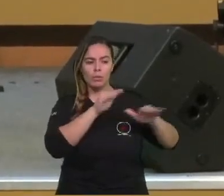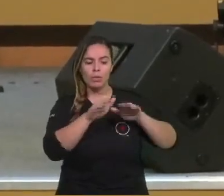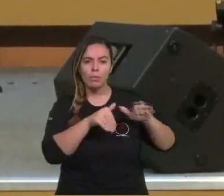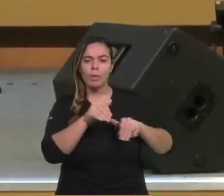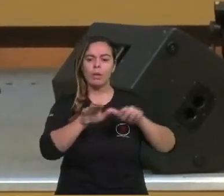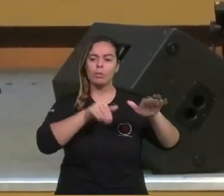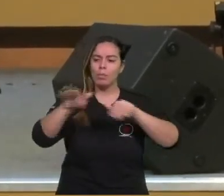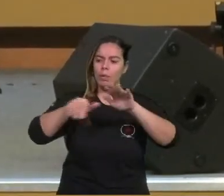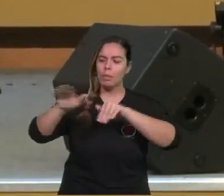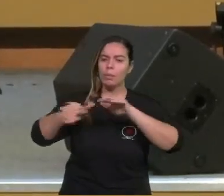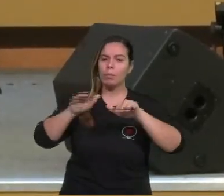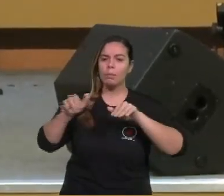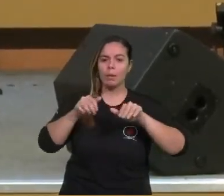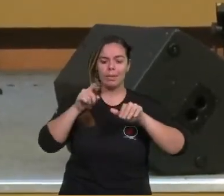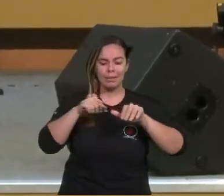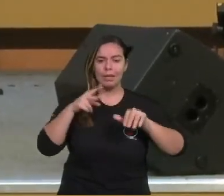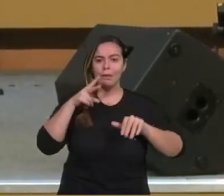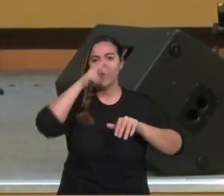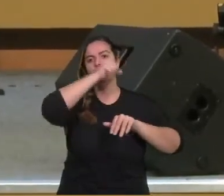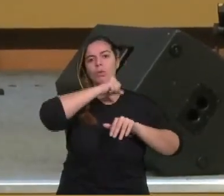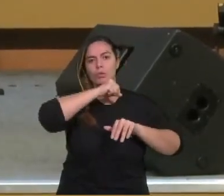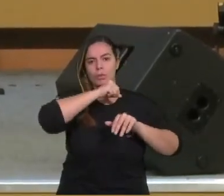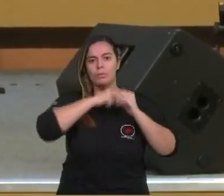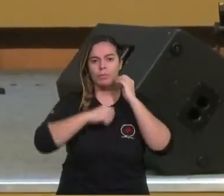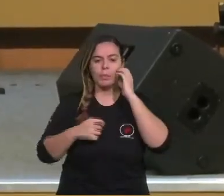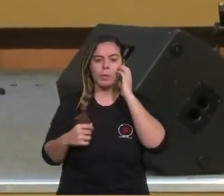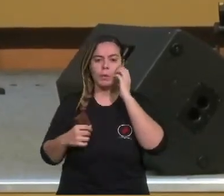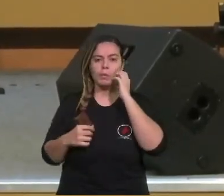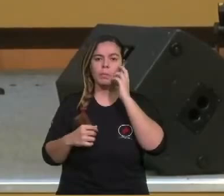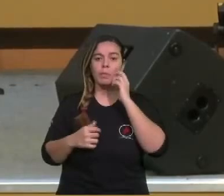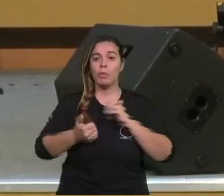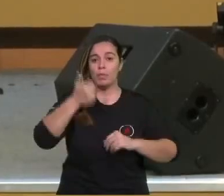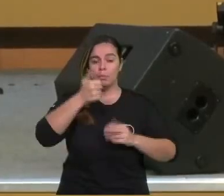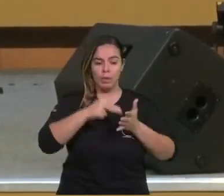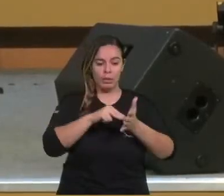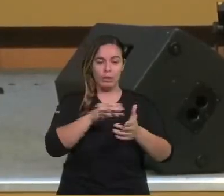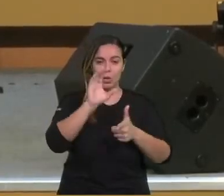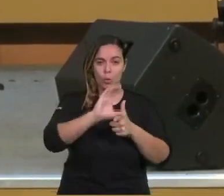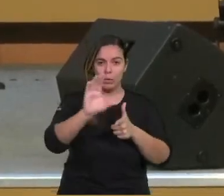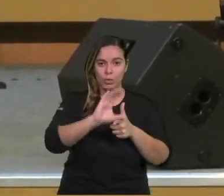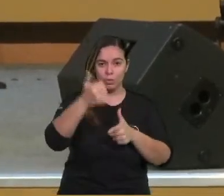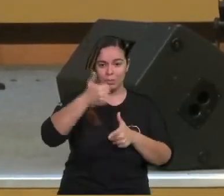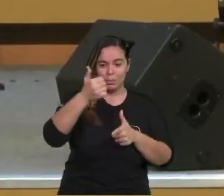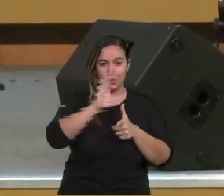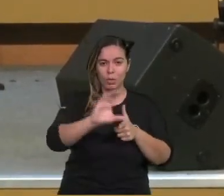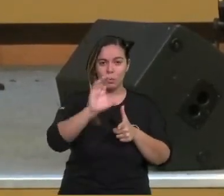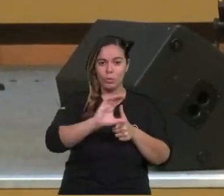uma convocação que ela é muito forte. Primeira carta aos Coríntios.